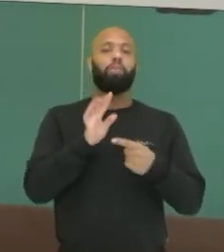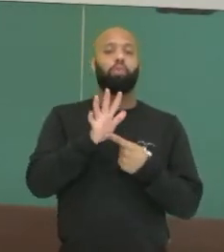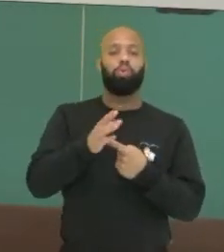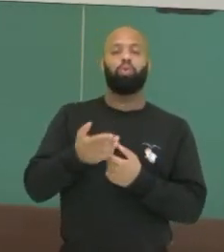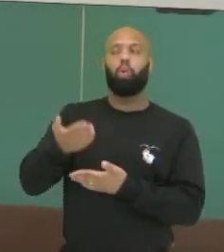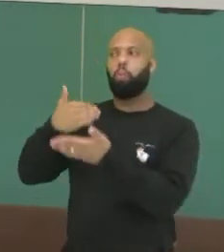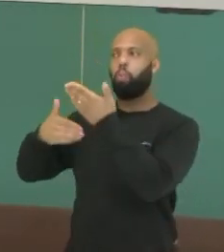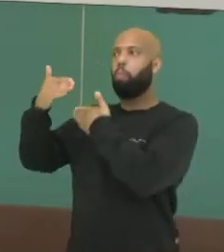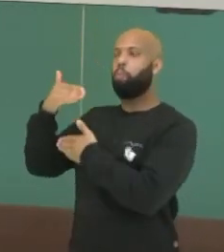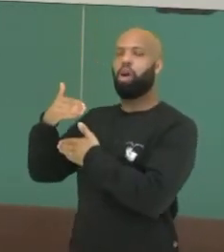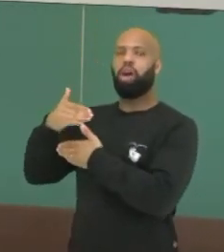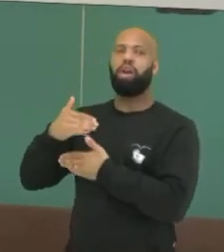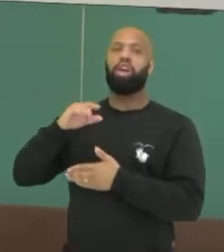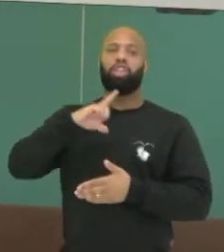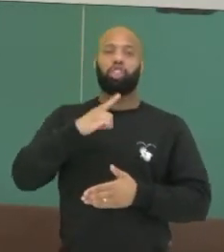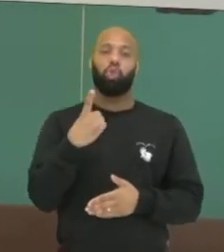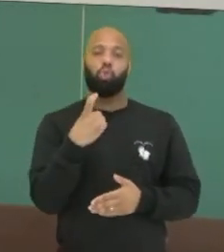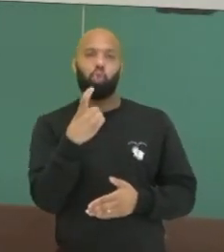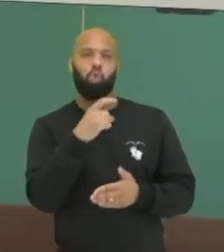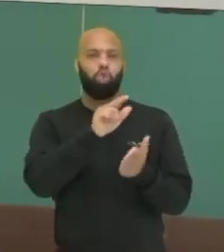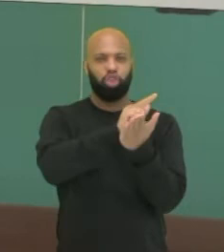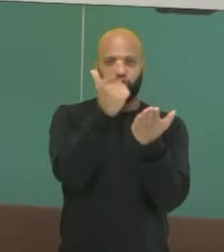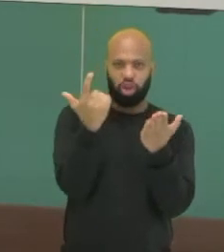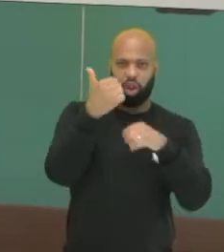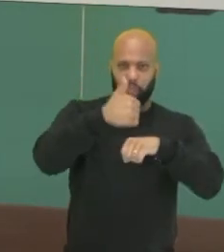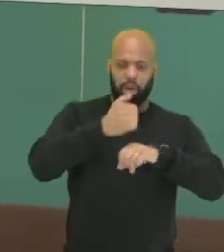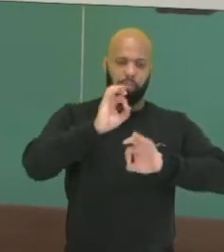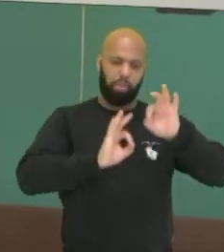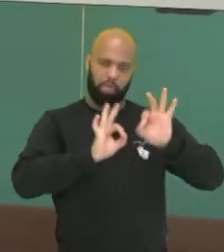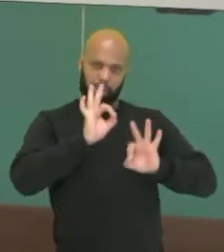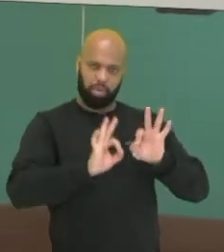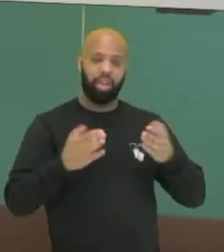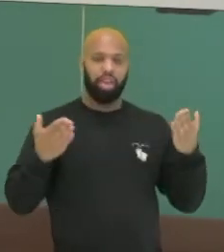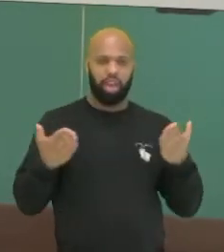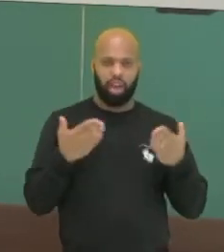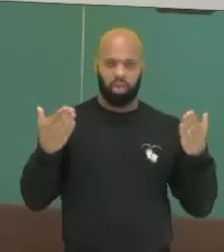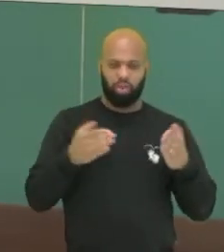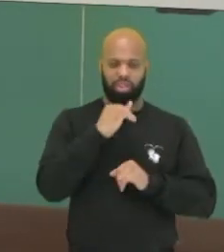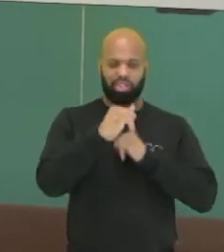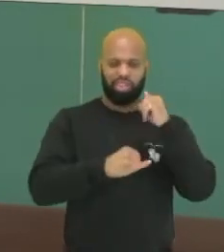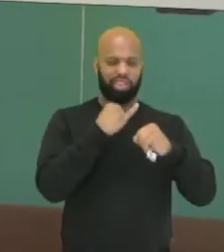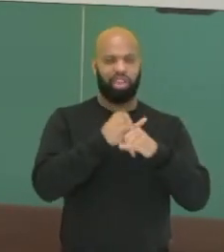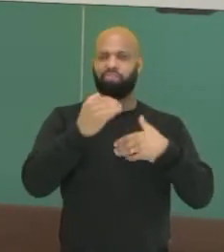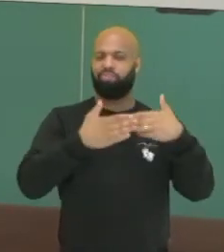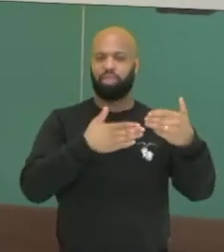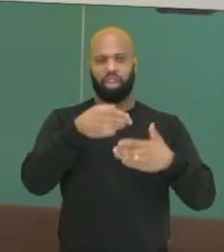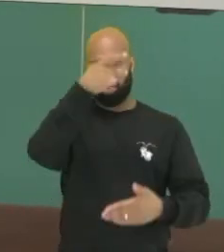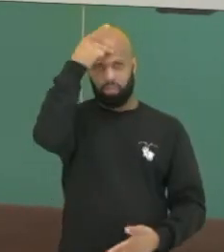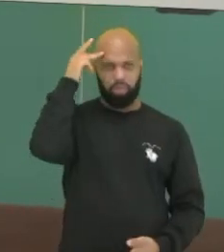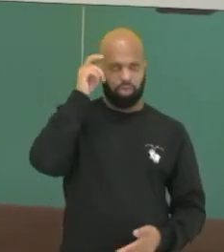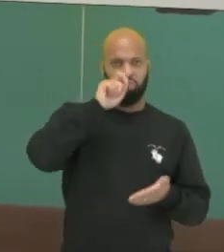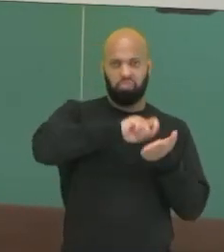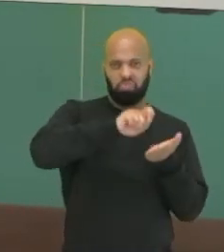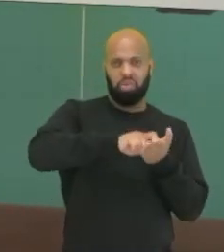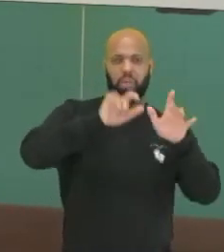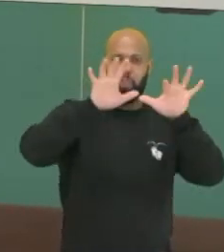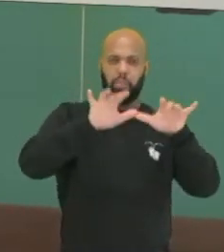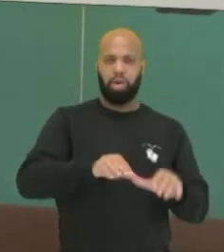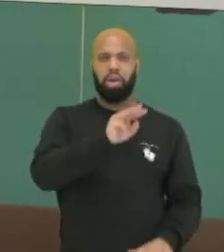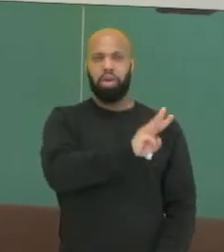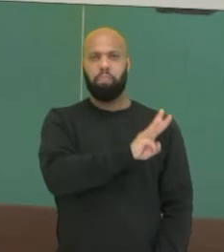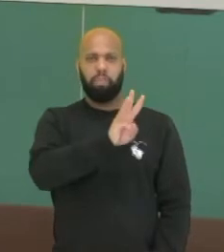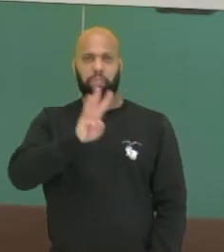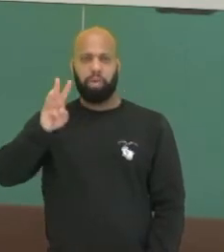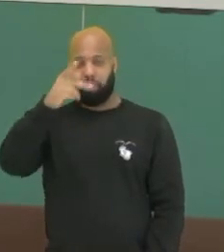antigamente a imprensa filtrava a notícia. Hoje em dia, com a internet, vários meios de comunicação surgiram,